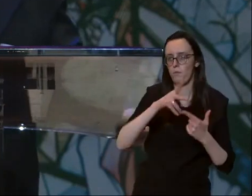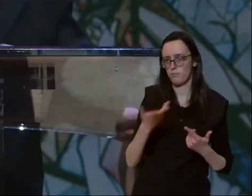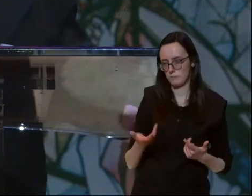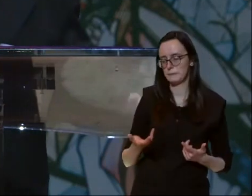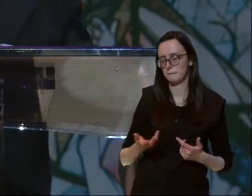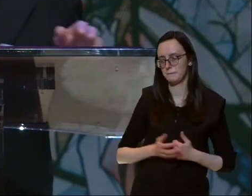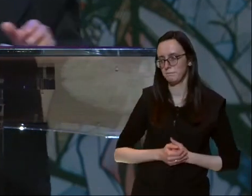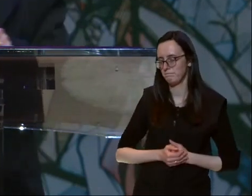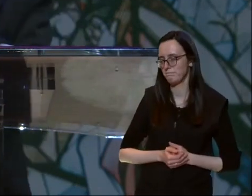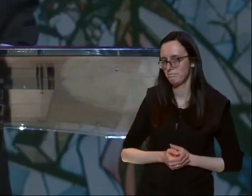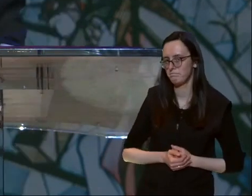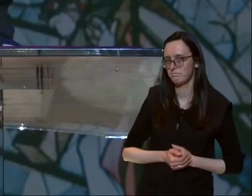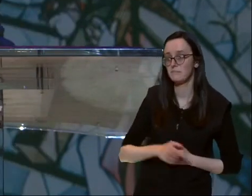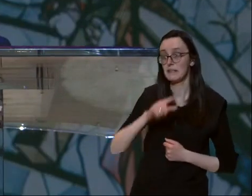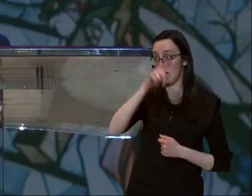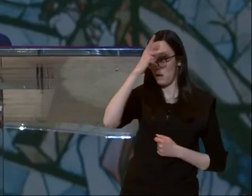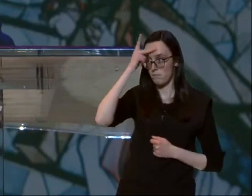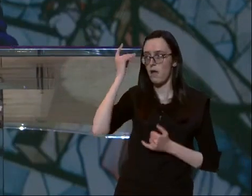ficando